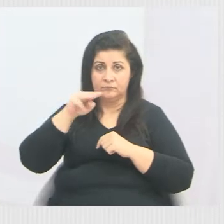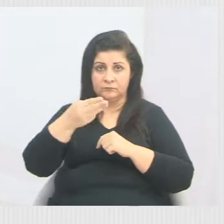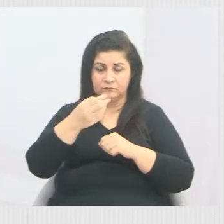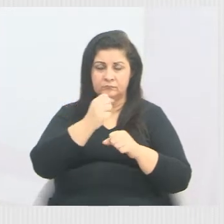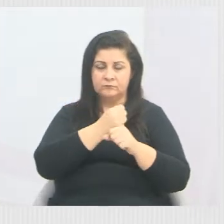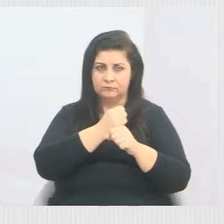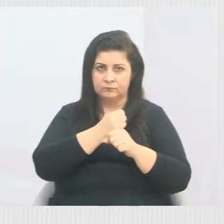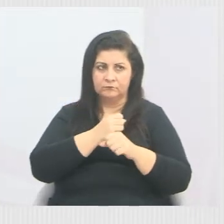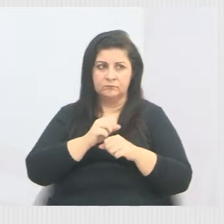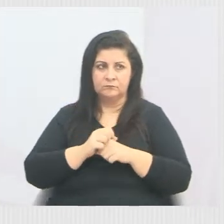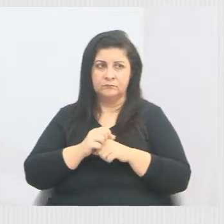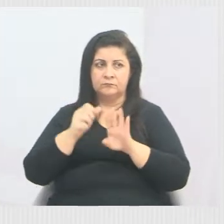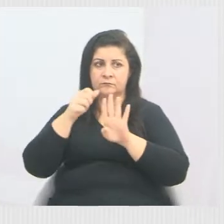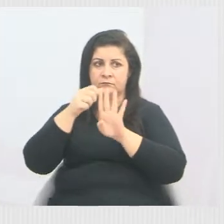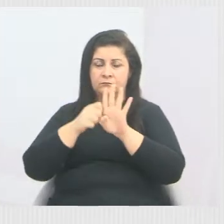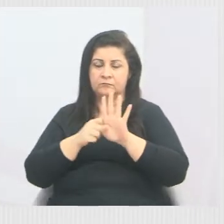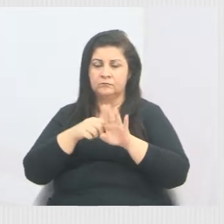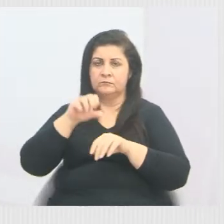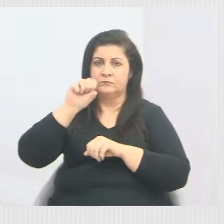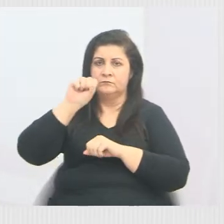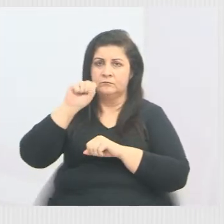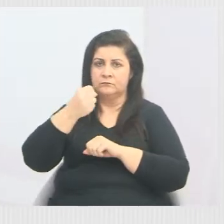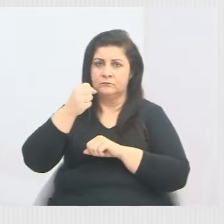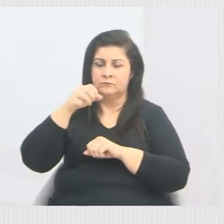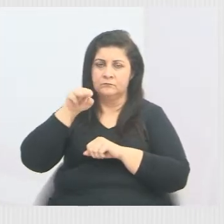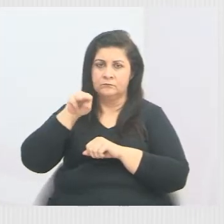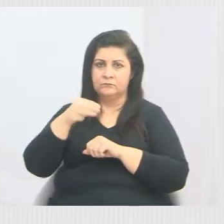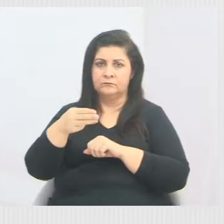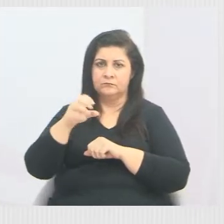124.286.000 e foi liquidado até o primeiro quadrimestre